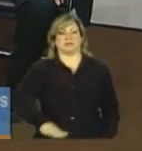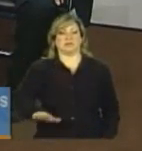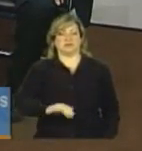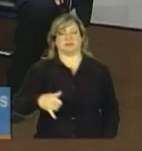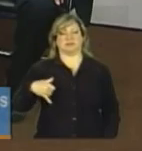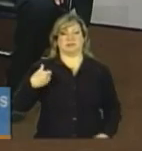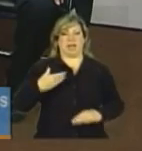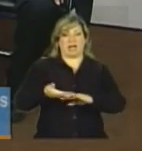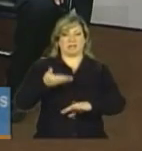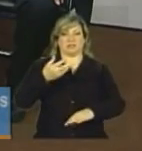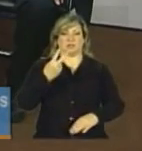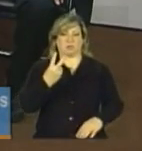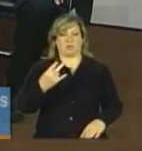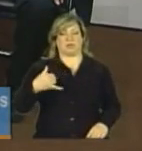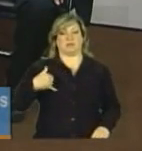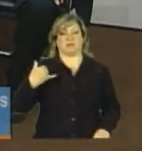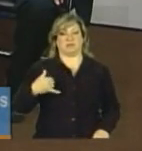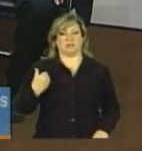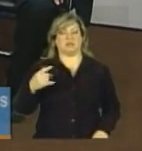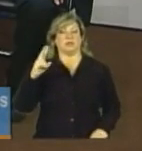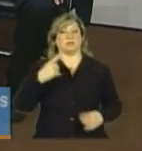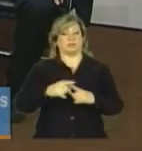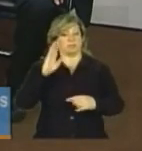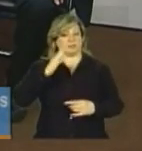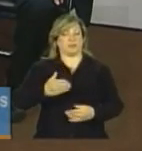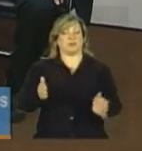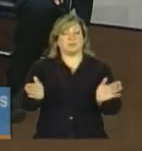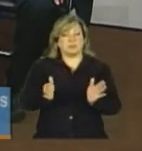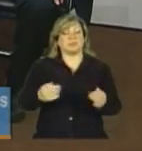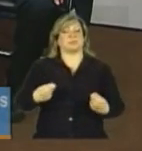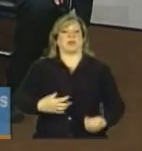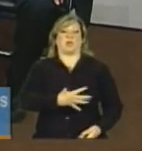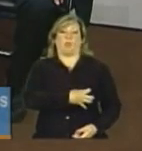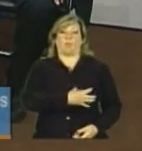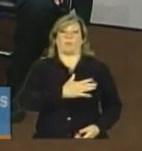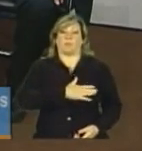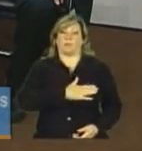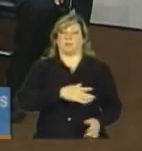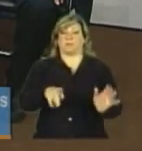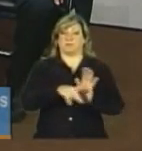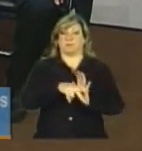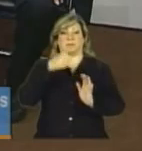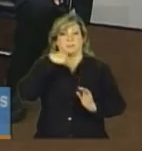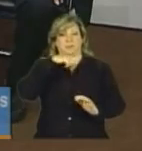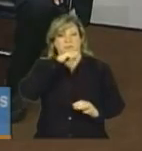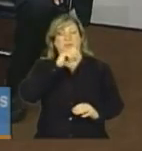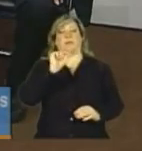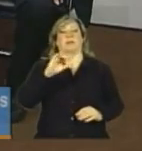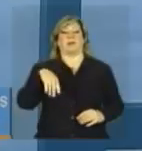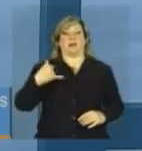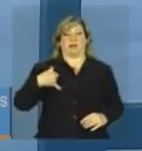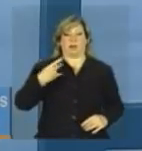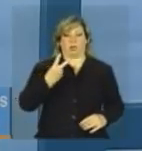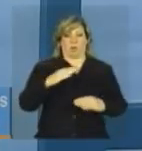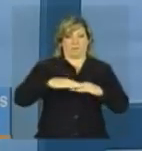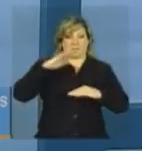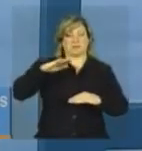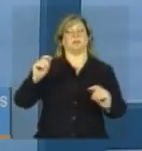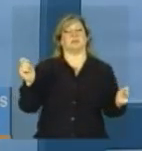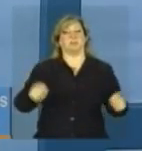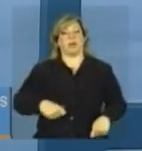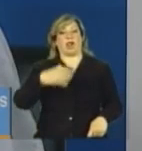acima de 2 anos de idade para não afetar a questão da amamentação. São nos nove estados da região Nordeste mais Minas